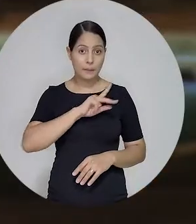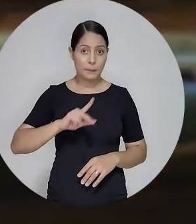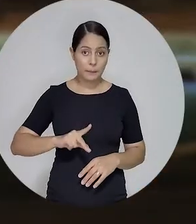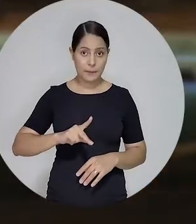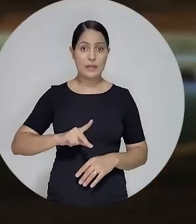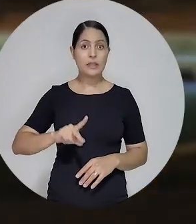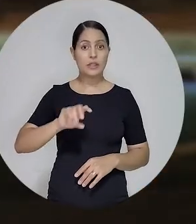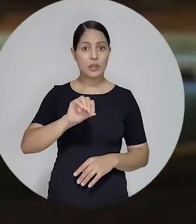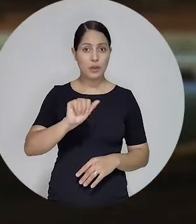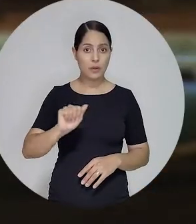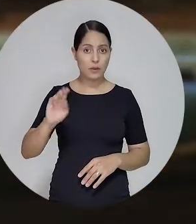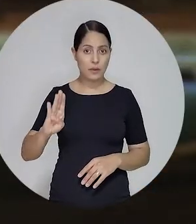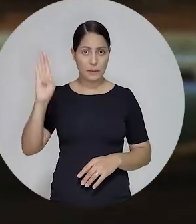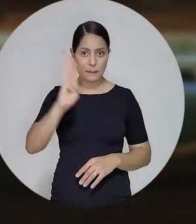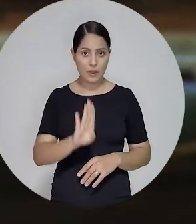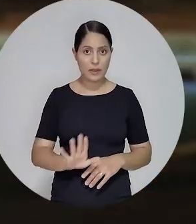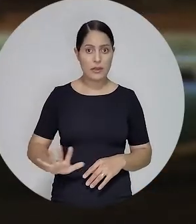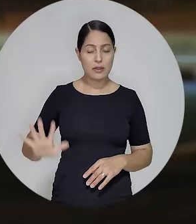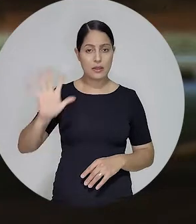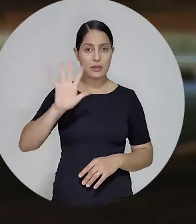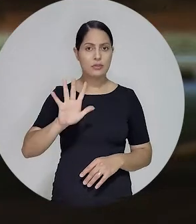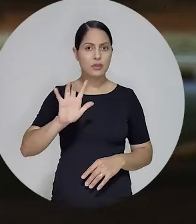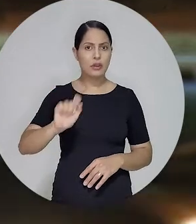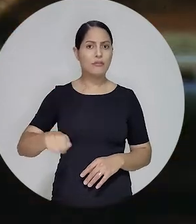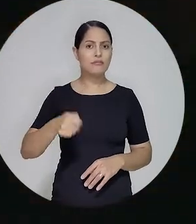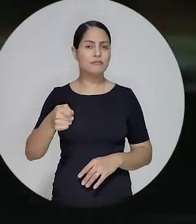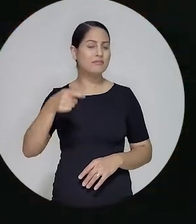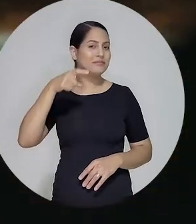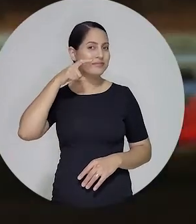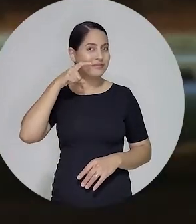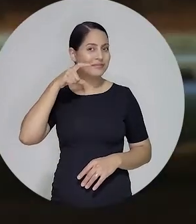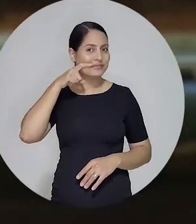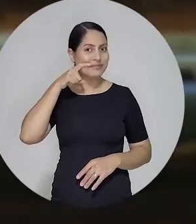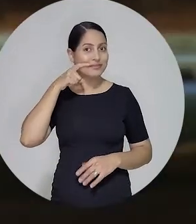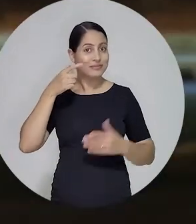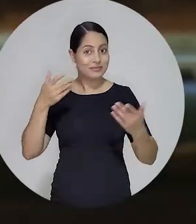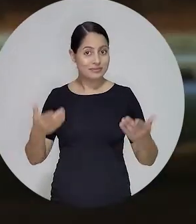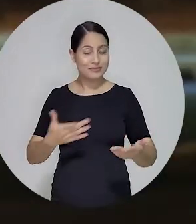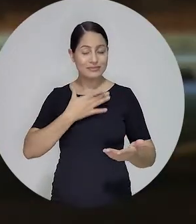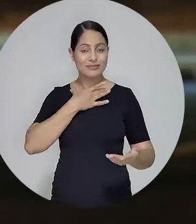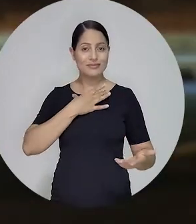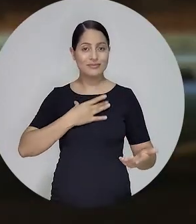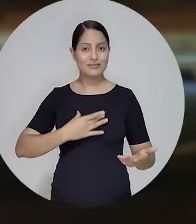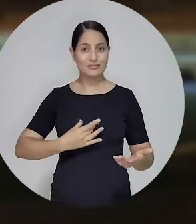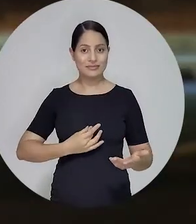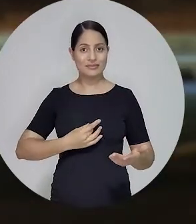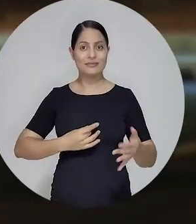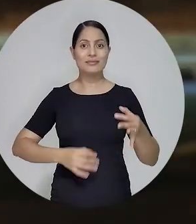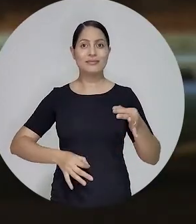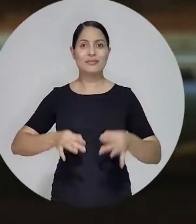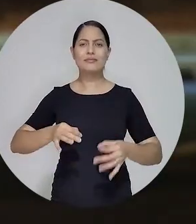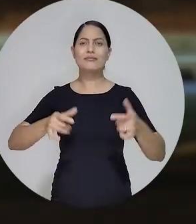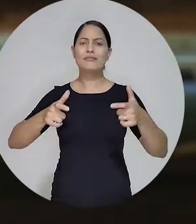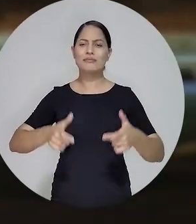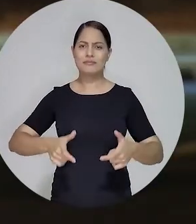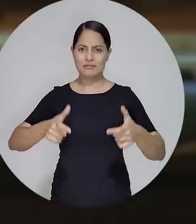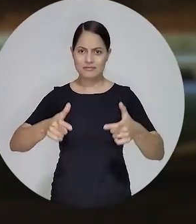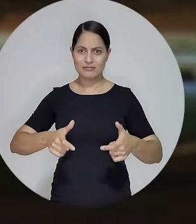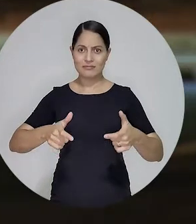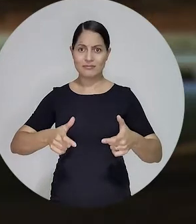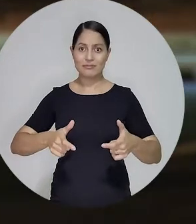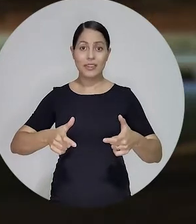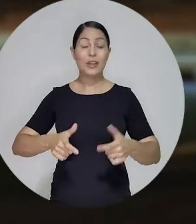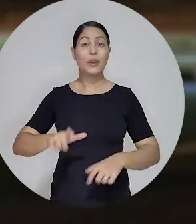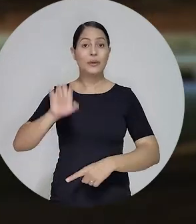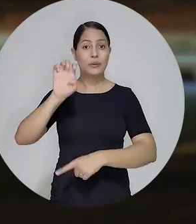O presidente nacional da Ordem dos Advogados do Brasil, Beto Simonetti, foi agraciado com a Medalha do Mérito Judiciário do